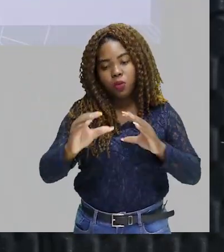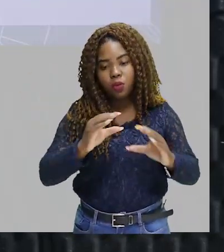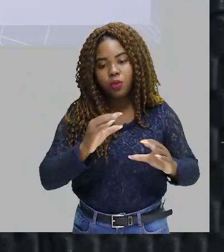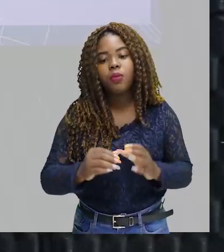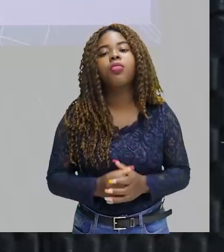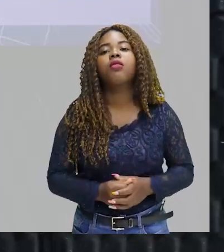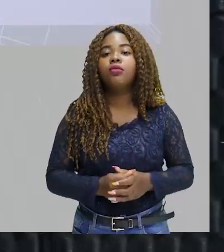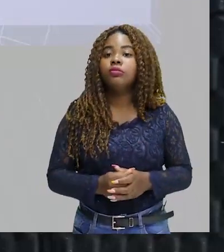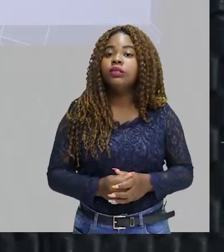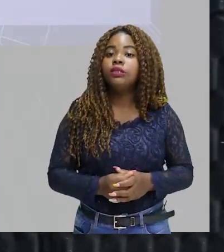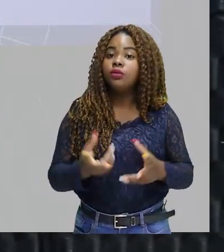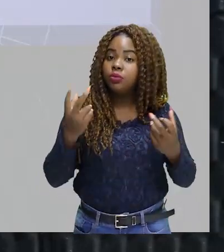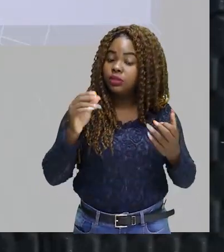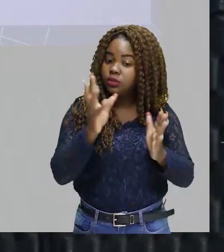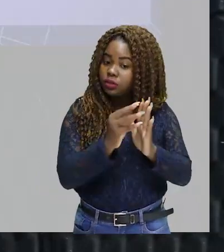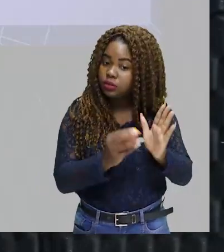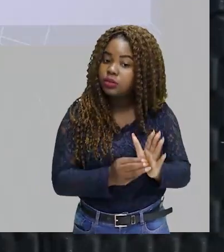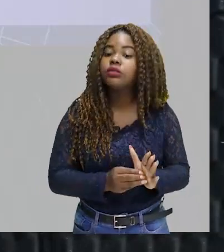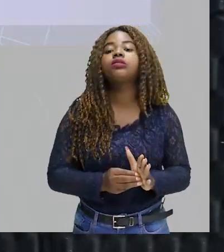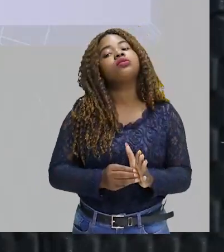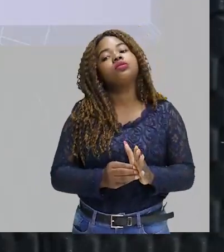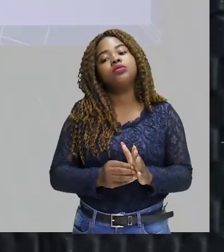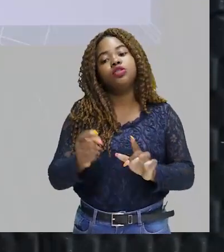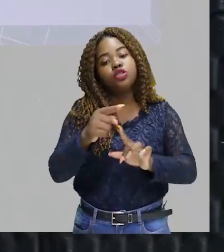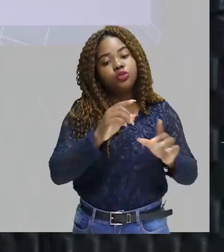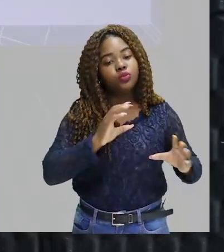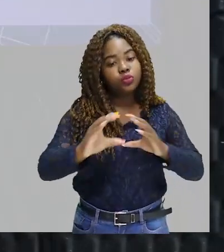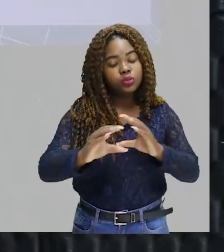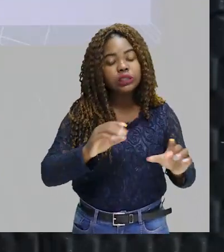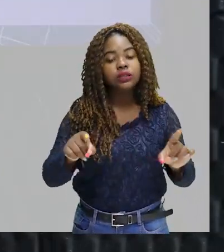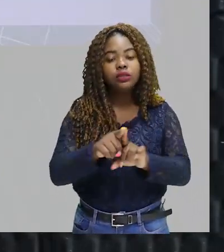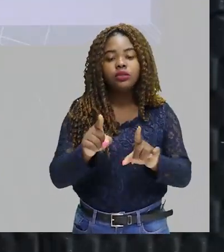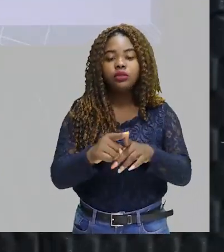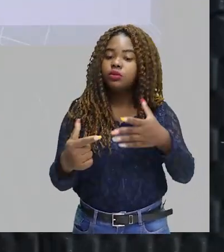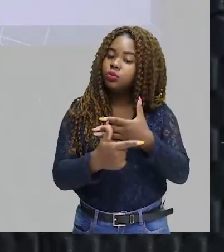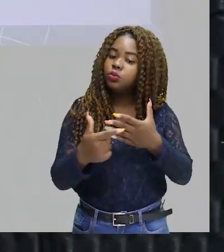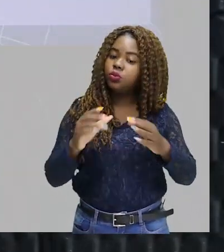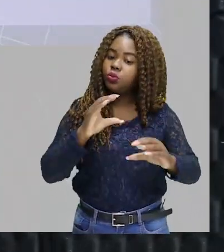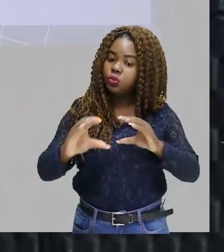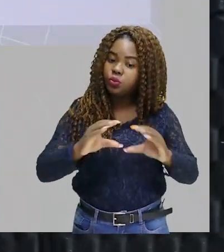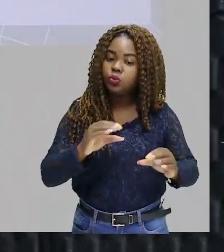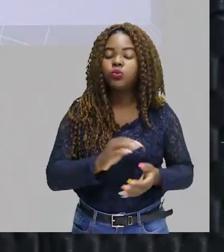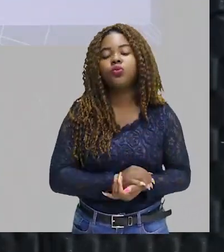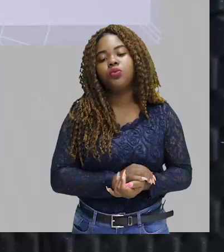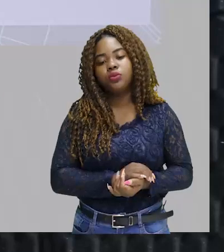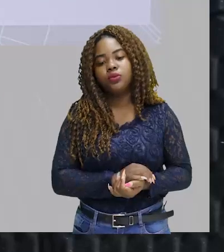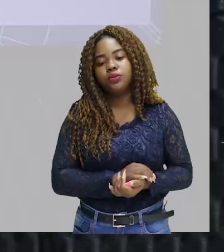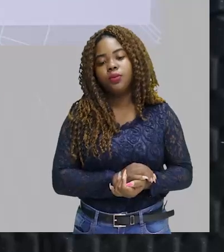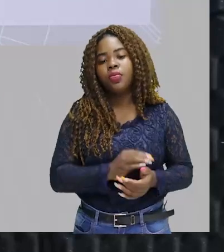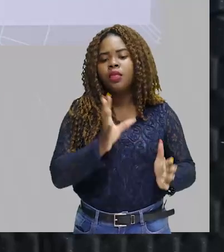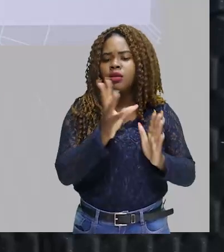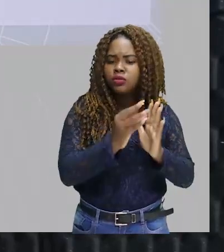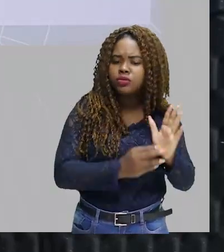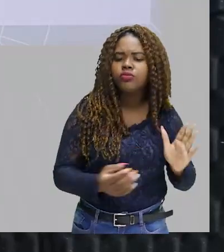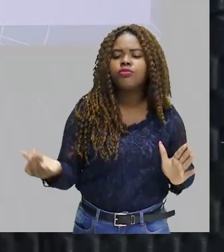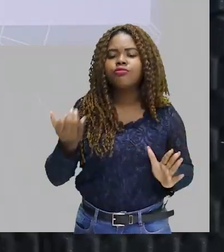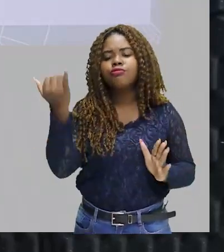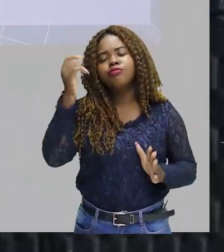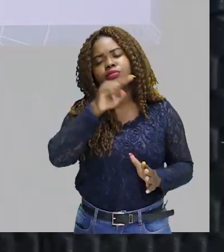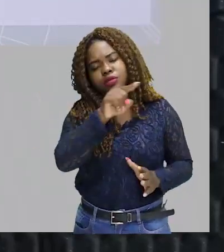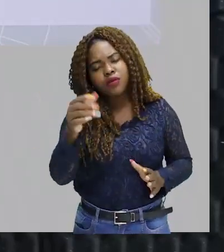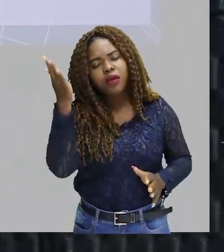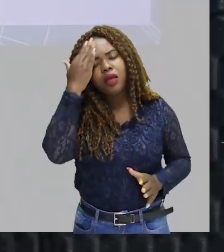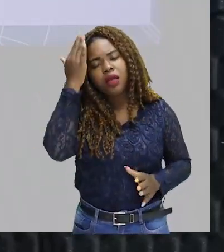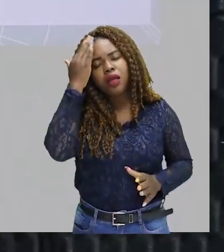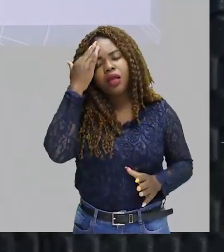se liga aí nesse conteúdo, elementos da comunicação e funções da comunicação. São conteúdos primordiais para que vocês